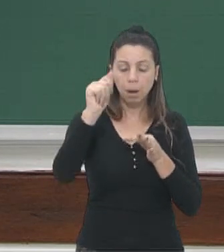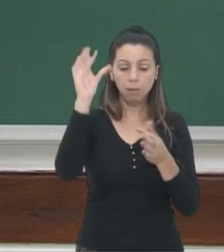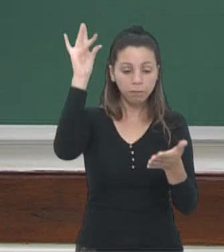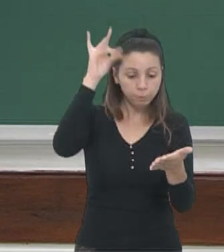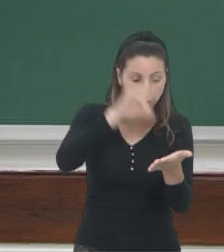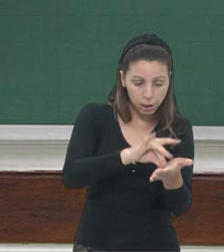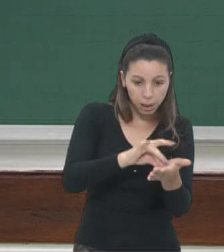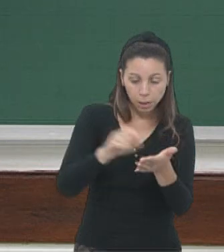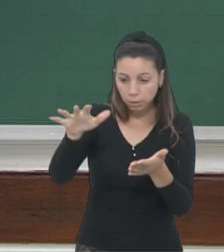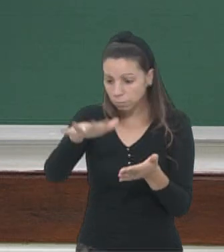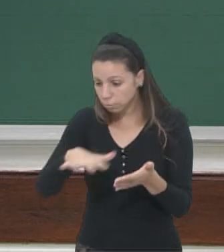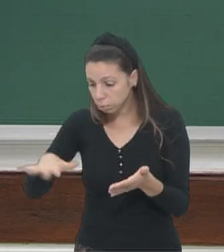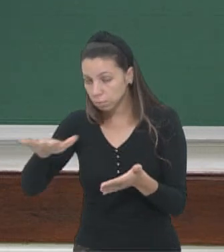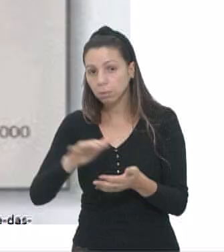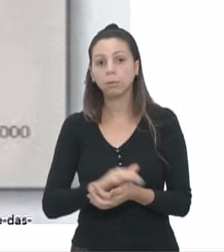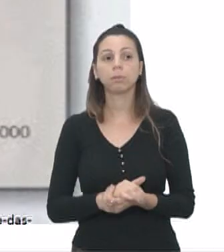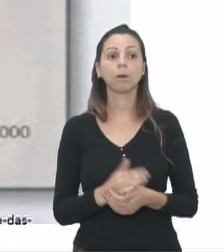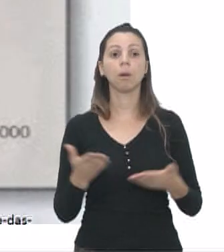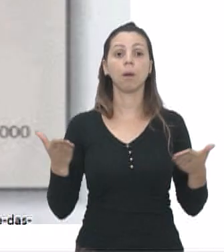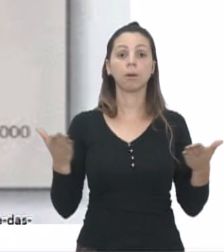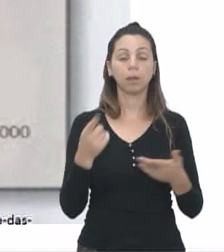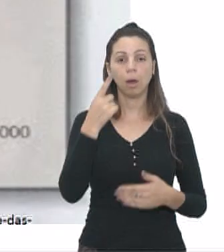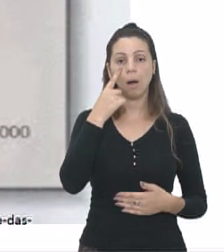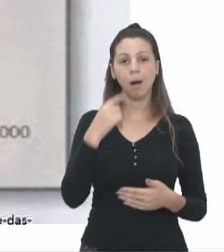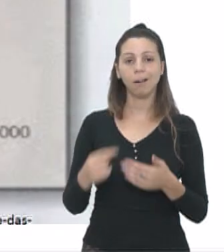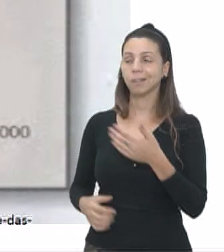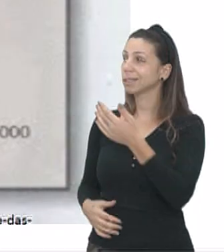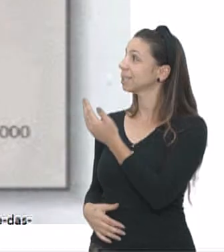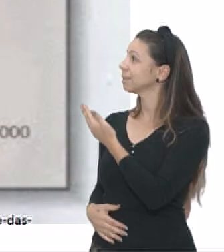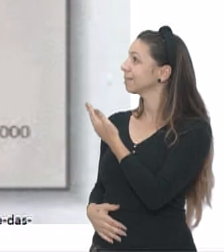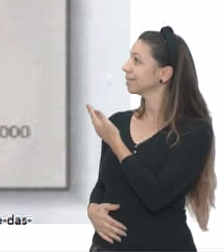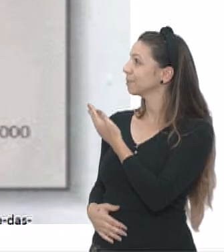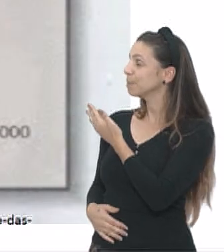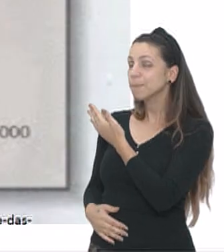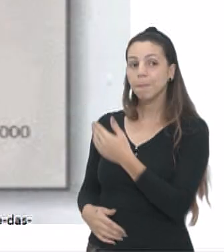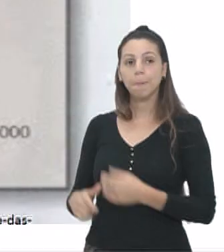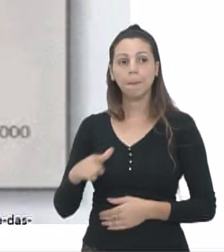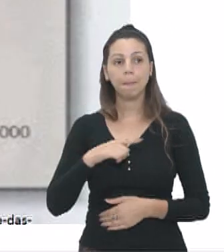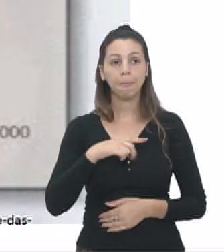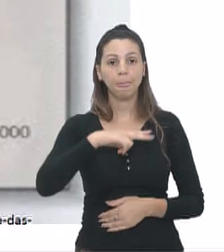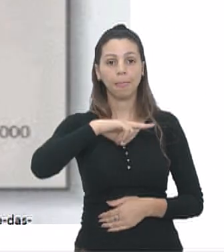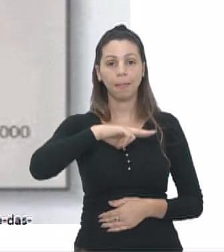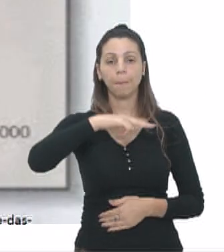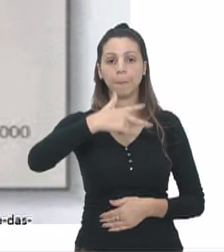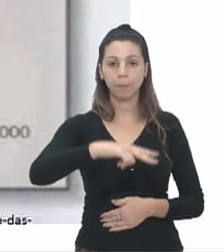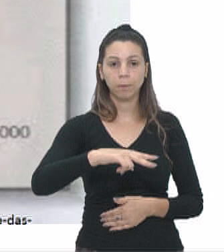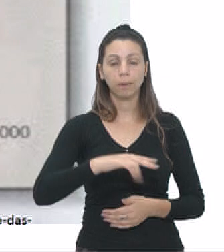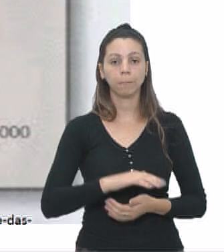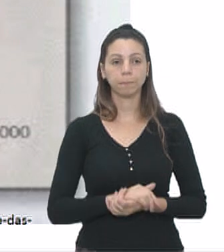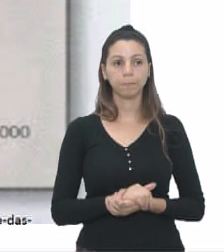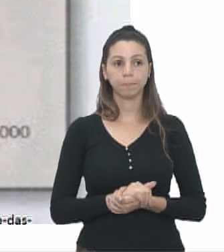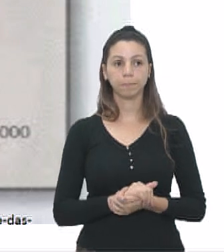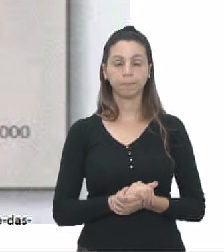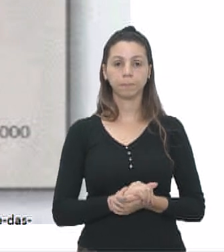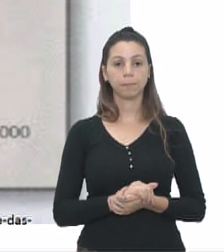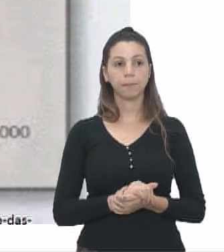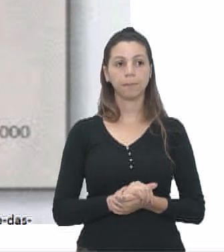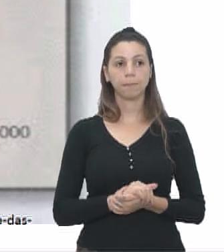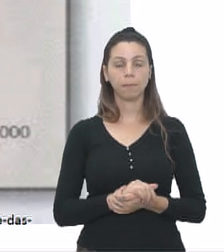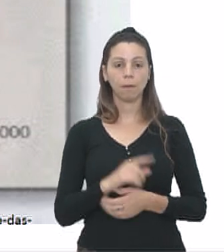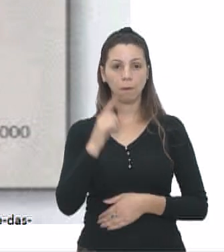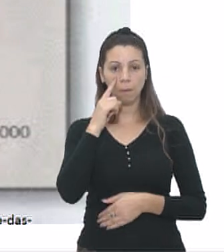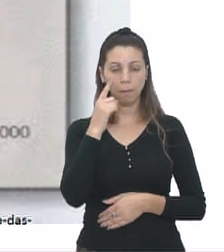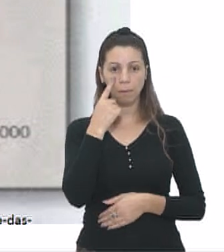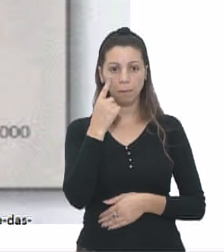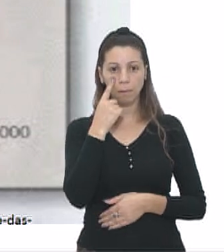realidade. E aqui, ó, a gente já começa a olhar para esse mapa de Portugal. Acompanhe ali na tela. Ó. Se você olhar na tela,